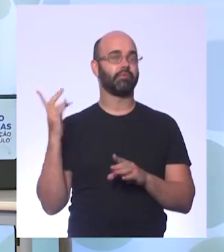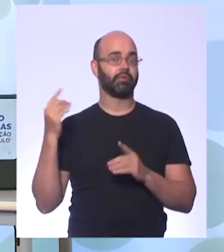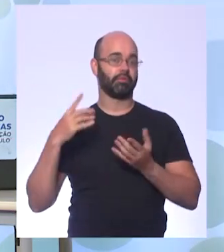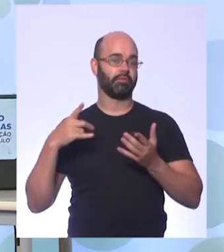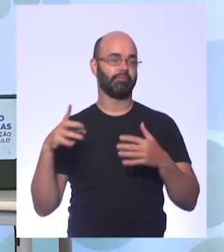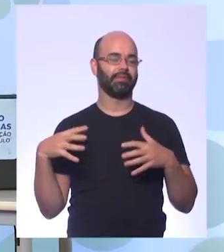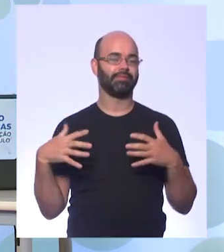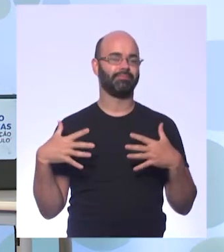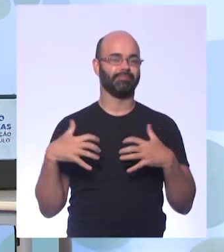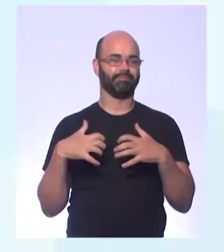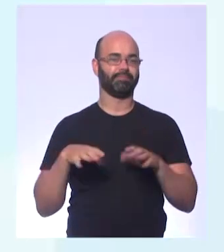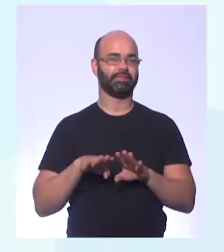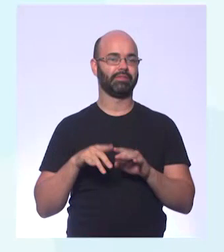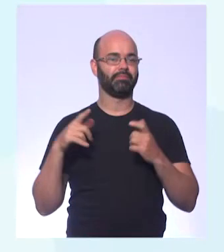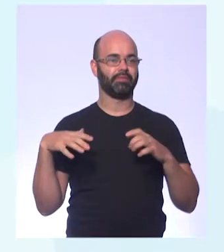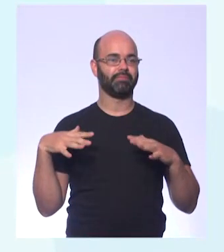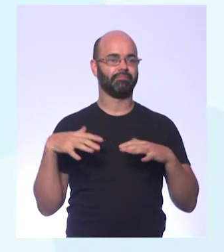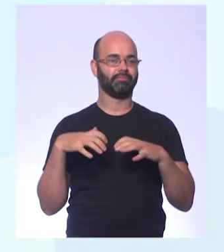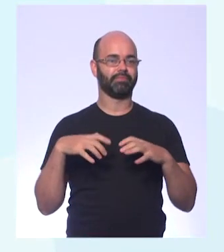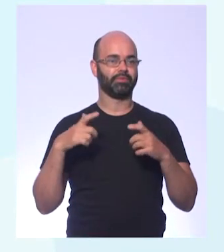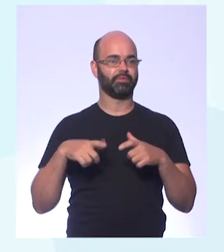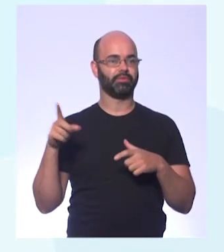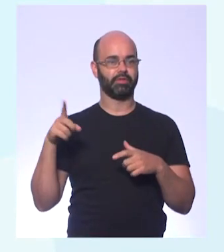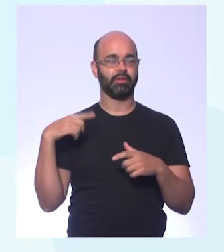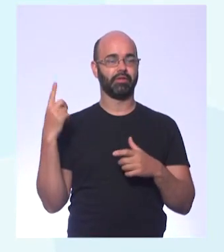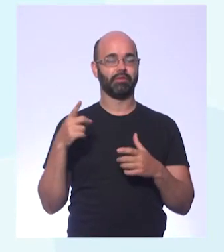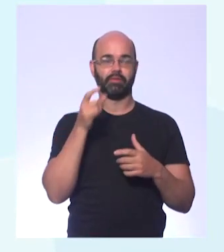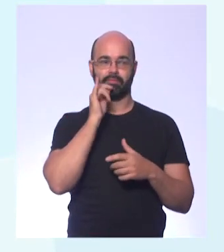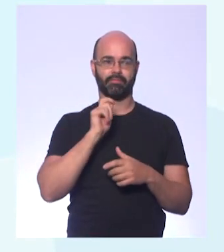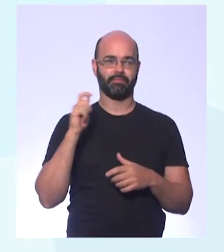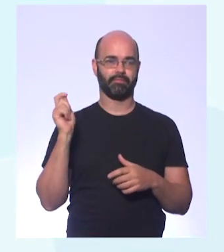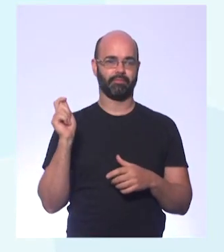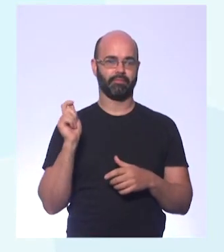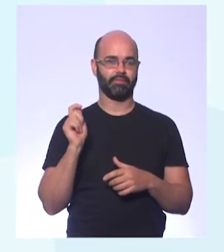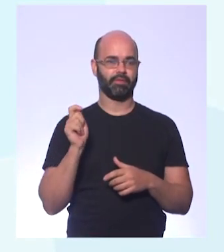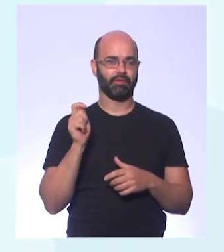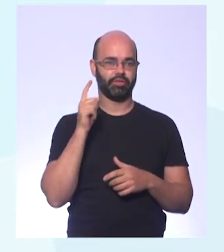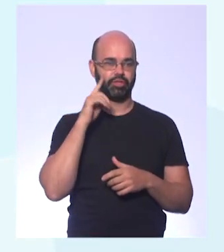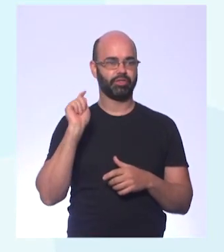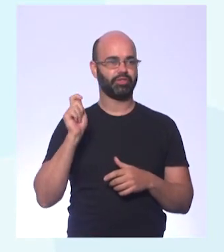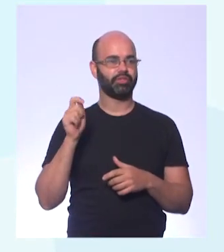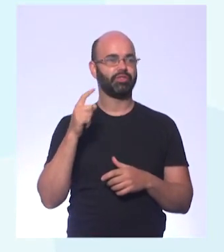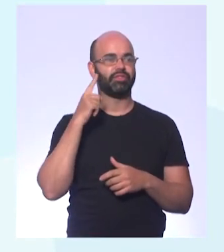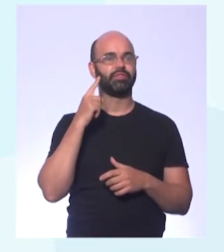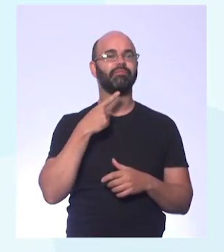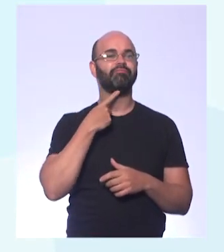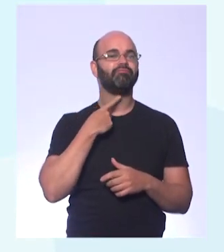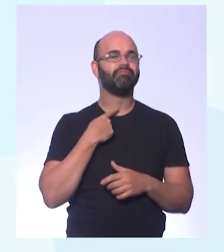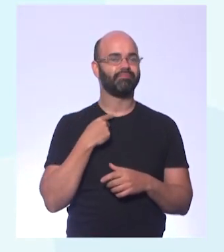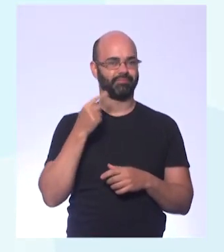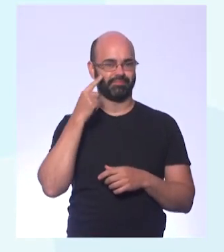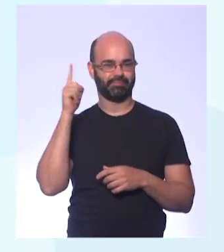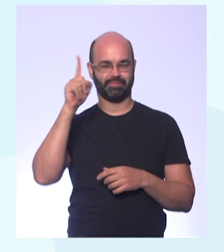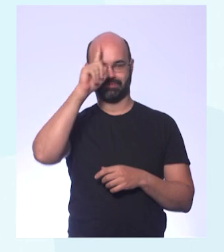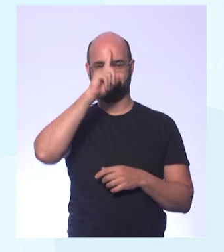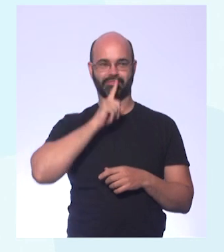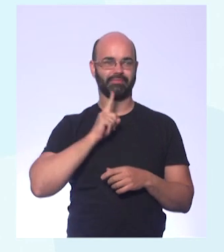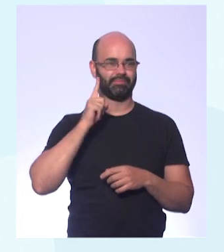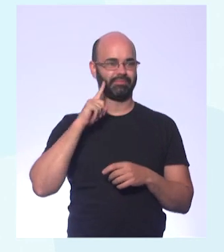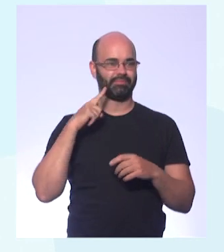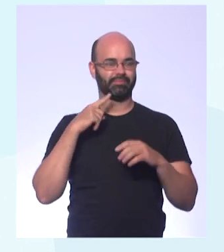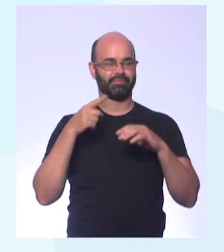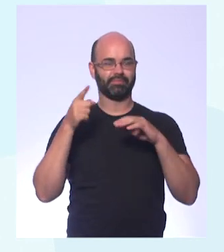conflito, né, que é uma região pretendida pela Argentina, como vocês veem aí em amarelo. Né? Então, tem a região da fronteira aí